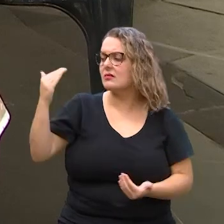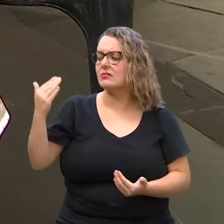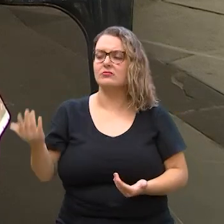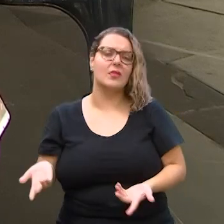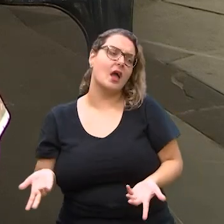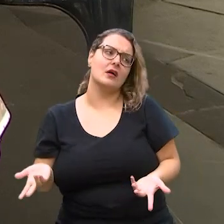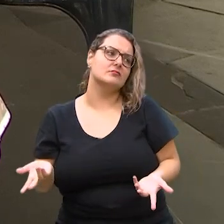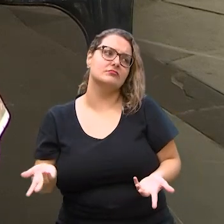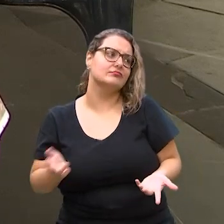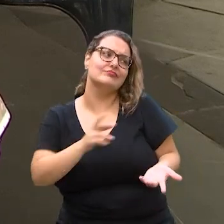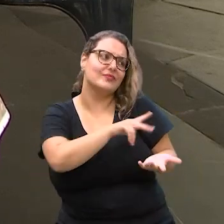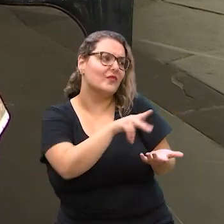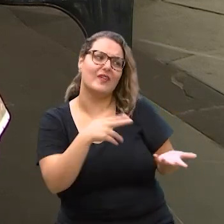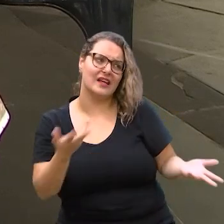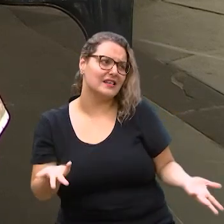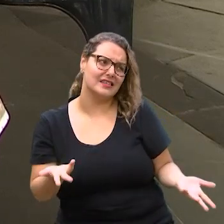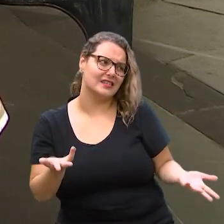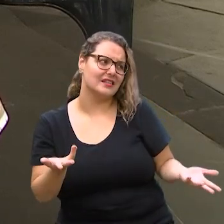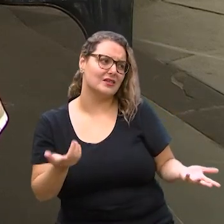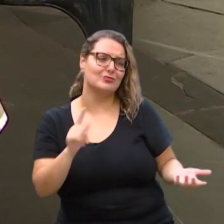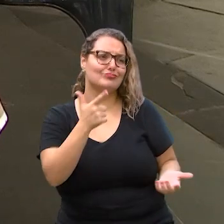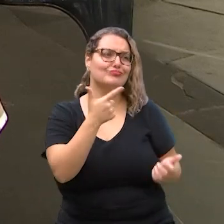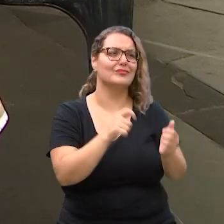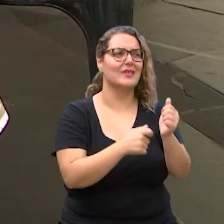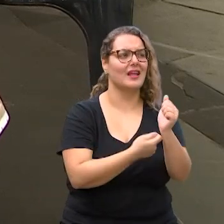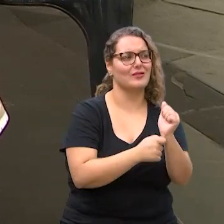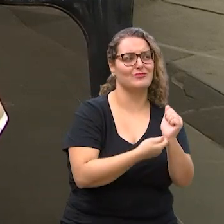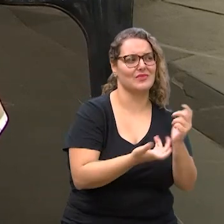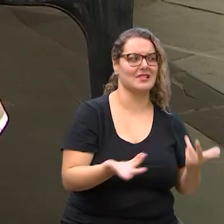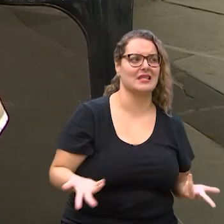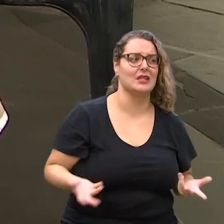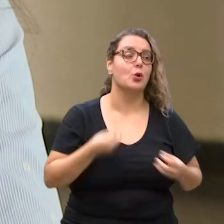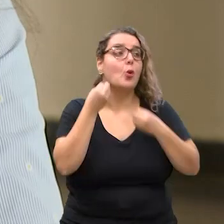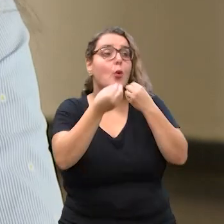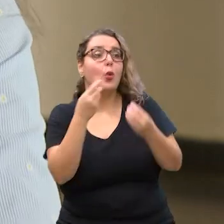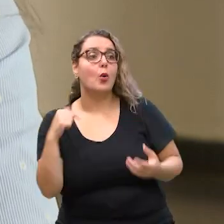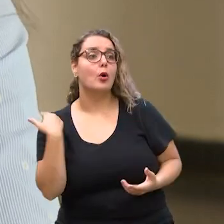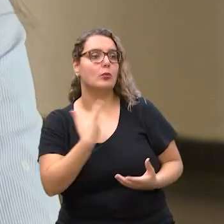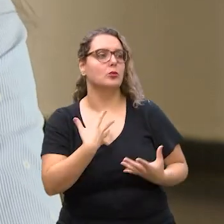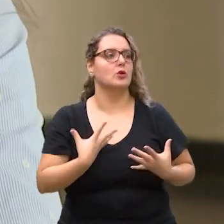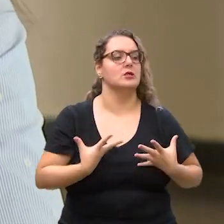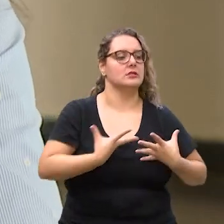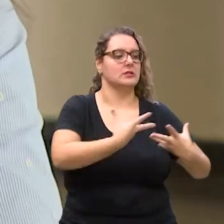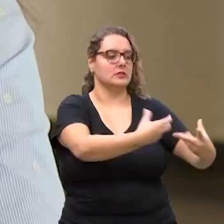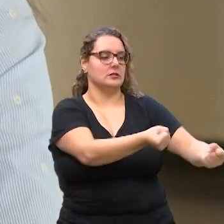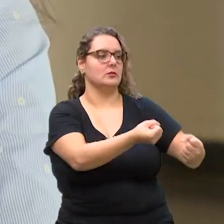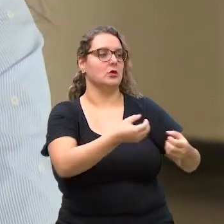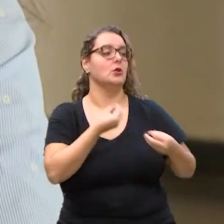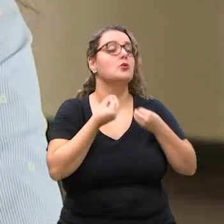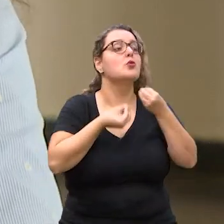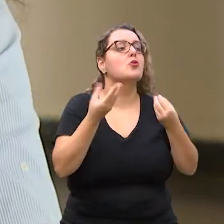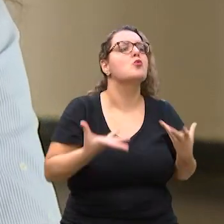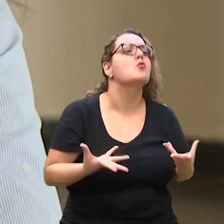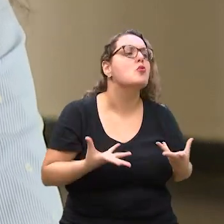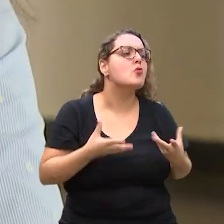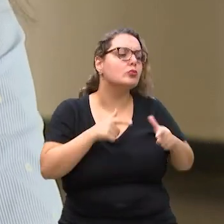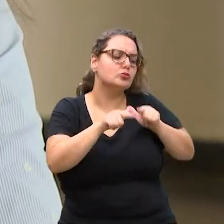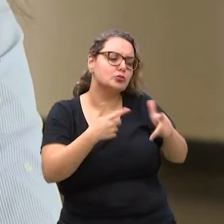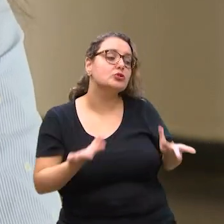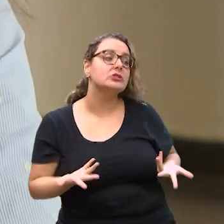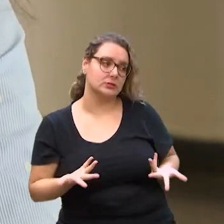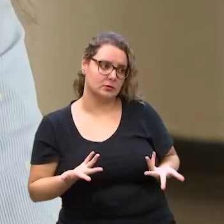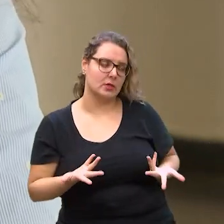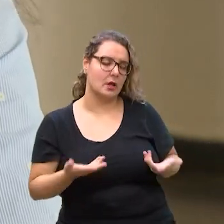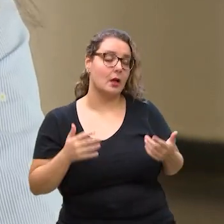variar muito, não tem um segredo, vai variar bastante de como a gente é recebido, de como a gente consegue manejar o